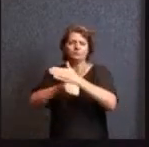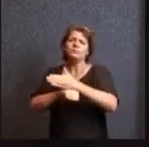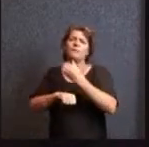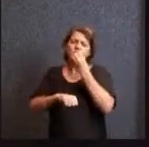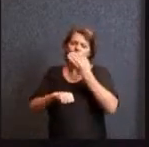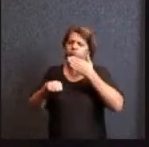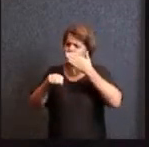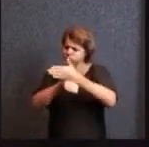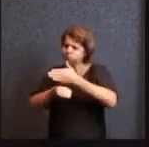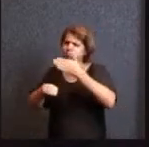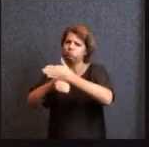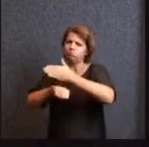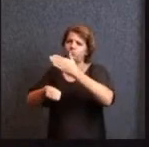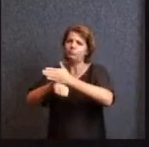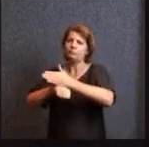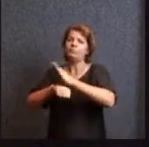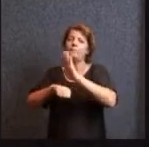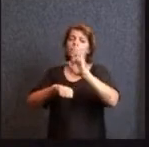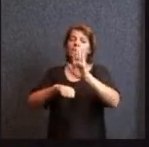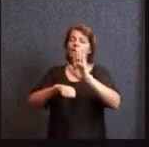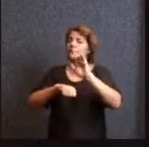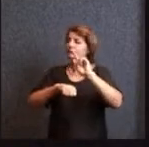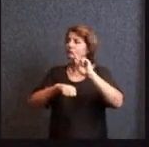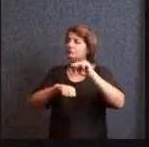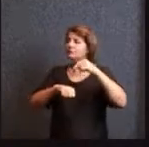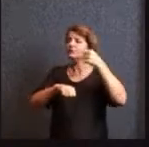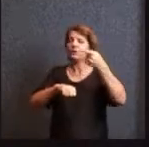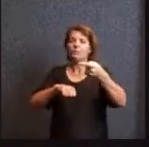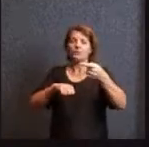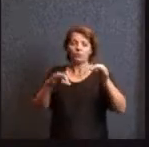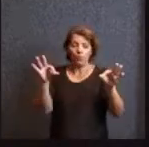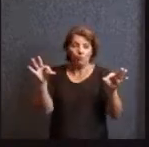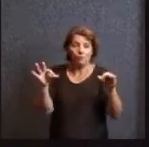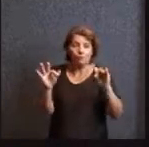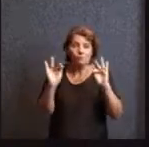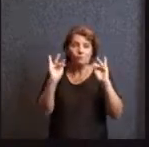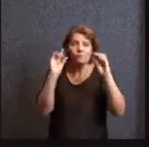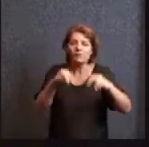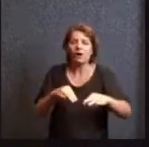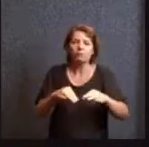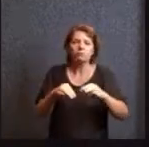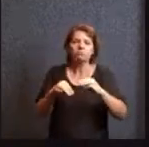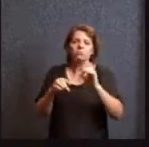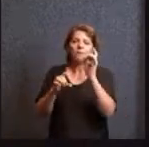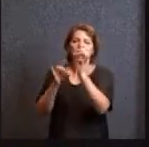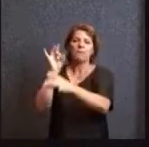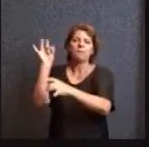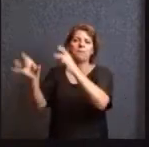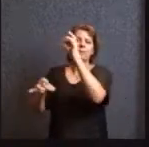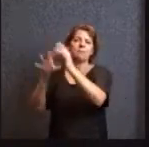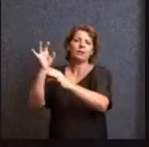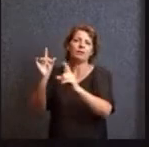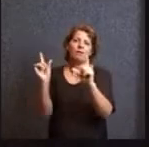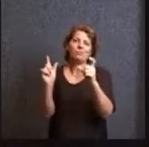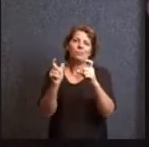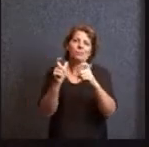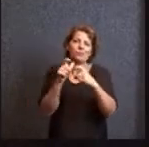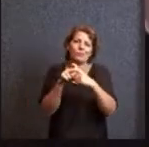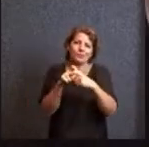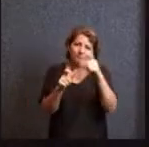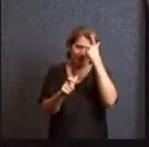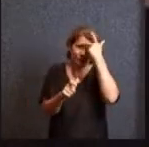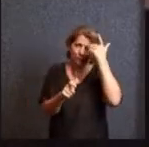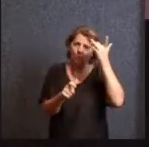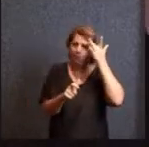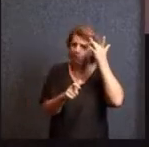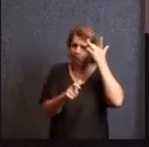satisfatório, mas o resultado final, não. O número de pessoas que abandonam no